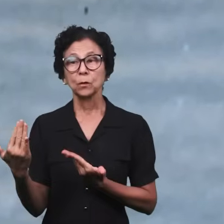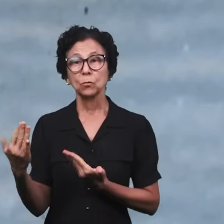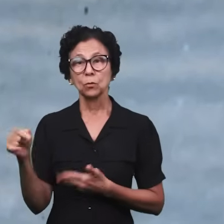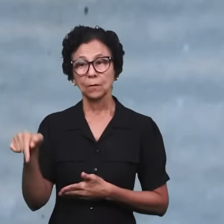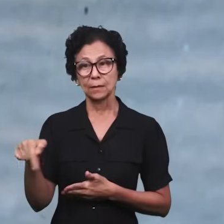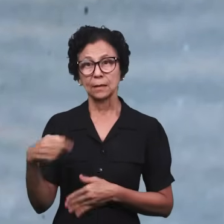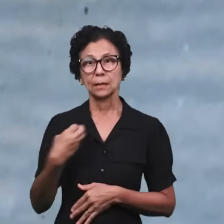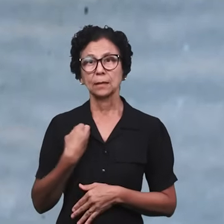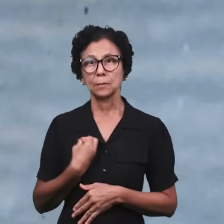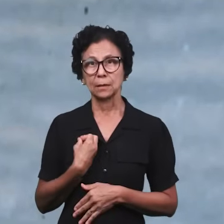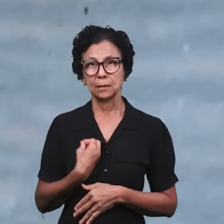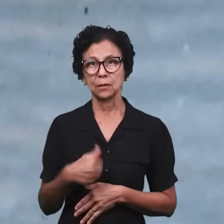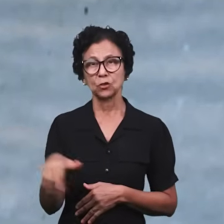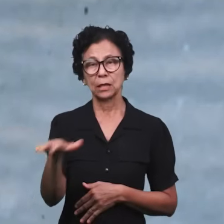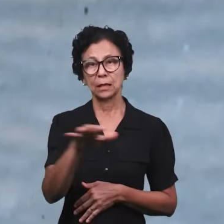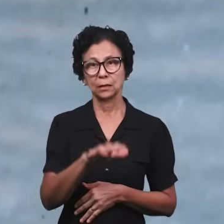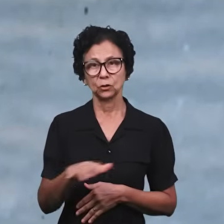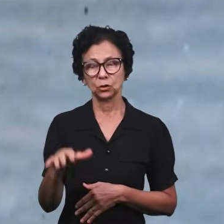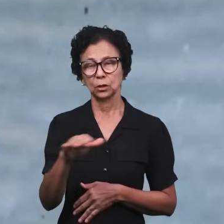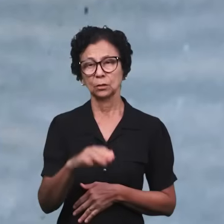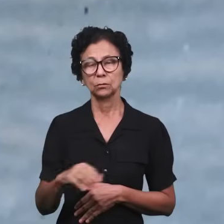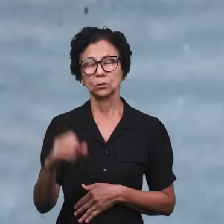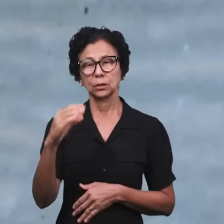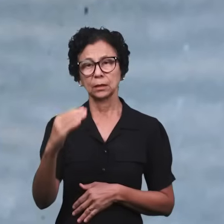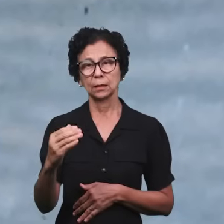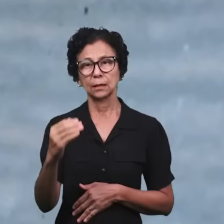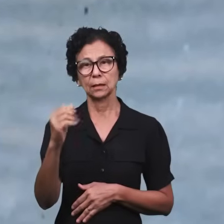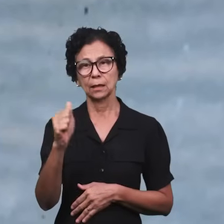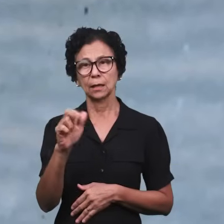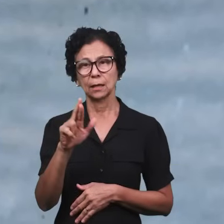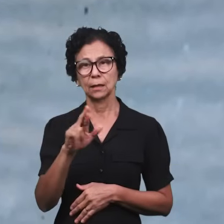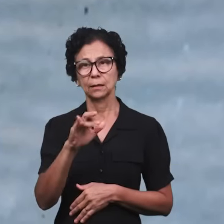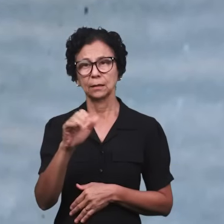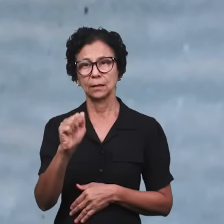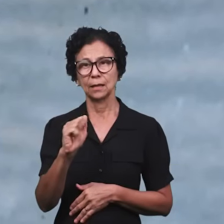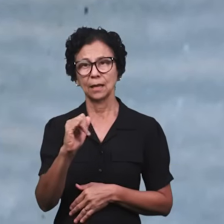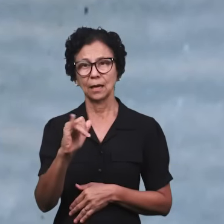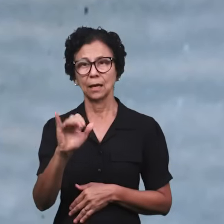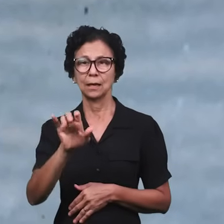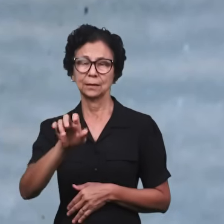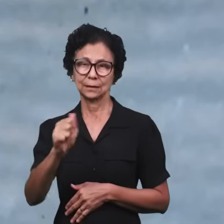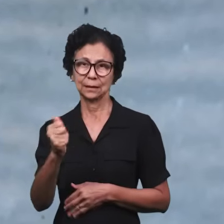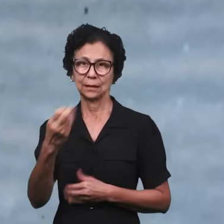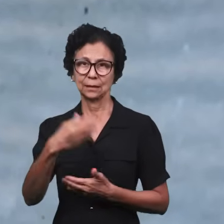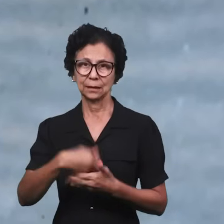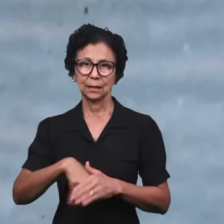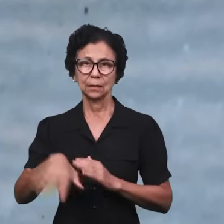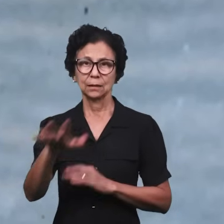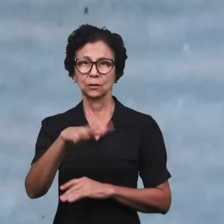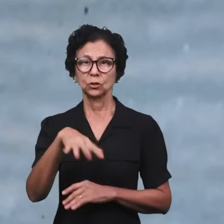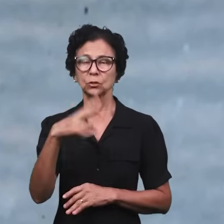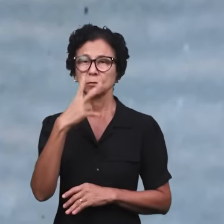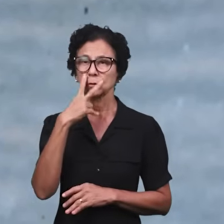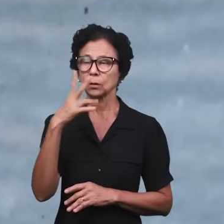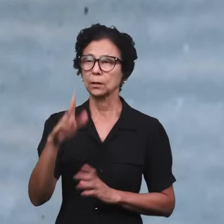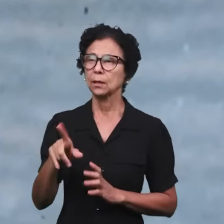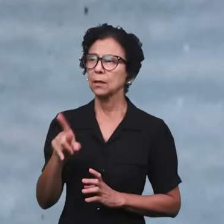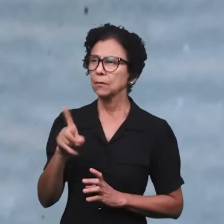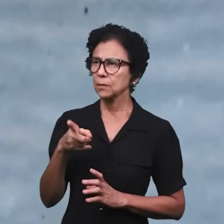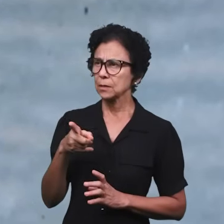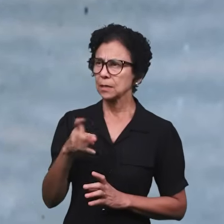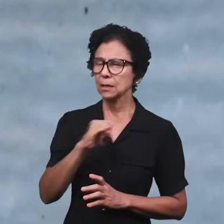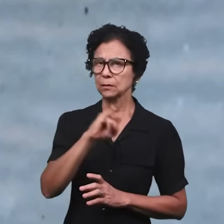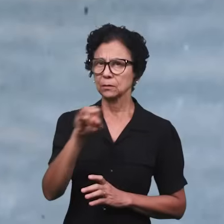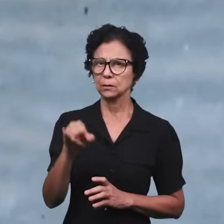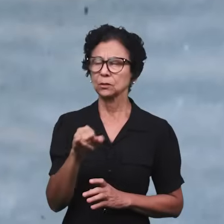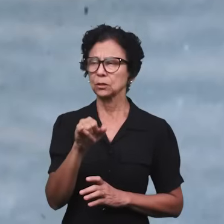estão aqui hoje são de Cariacica, aqui na Grande Vitória. Você falou, Elisa, que você é de Jardim América 2, né?